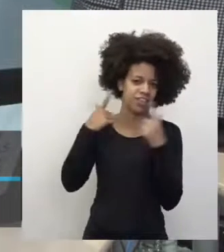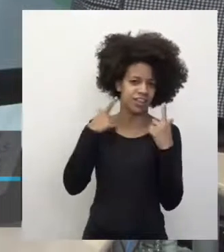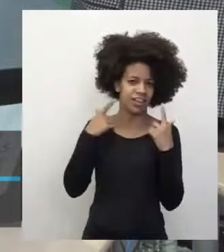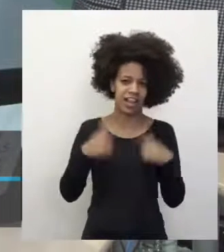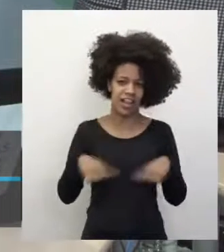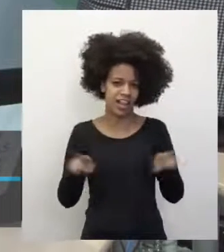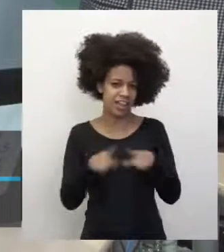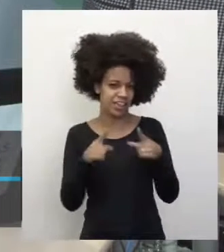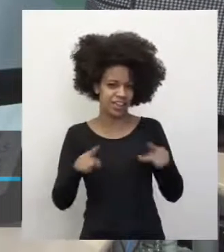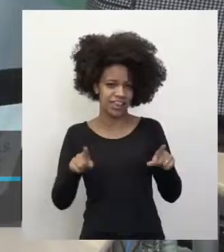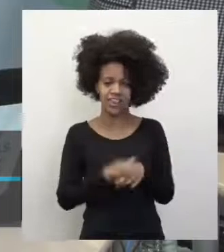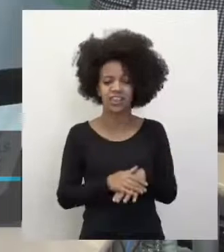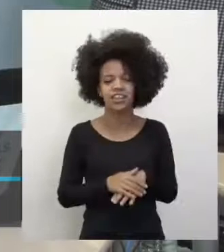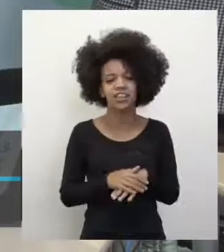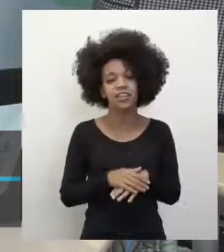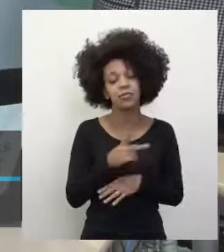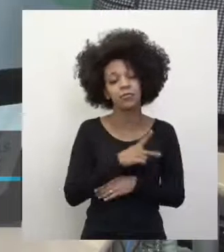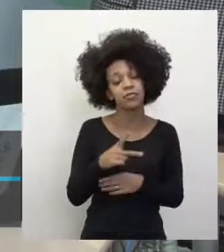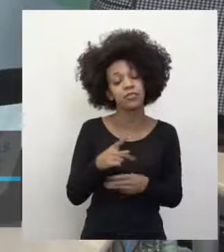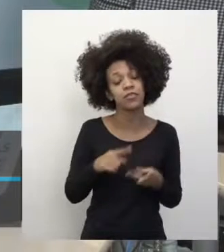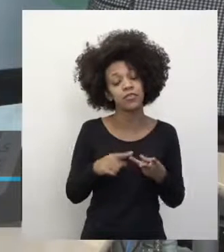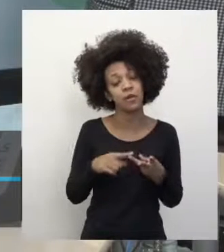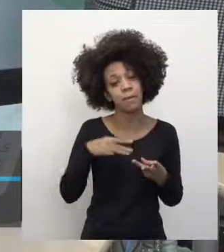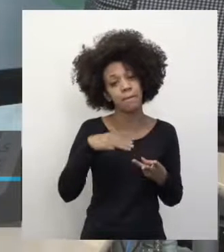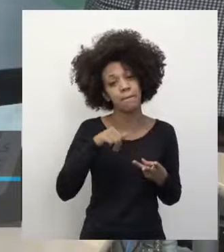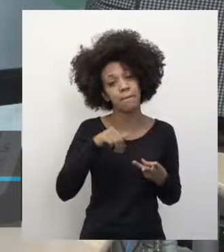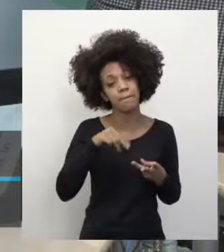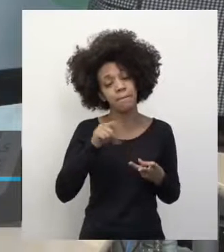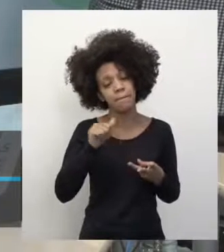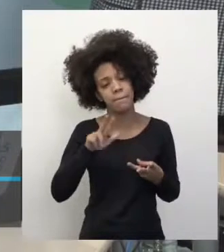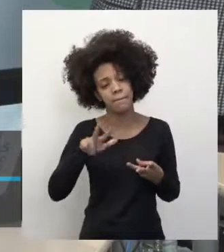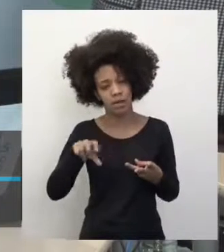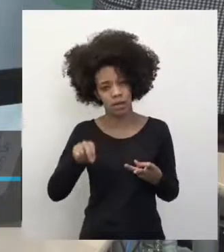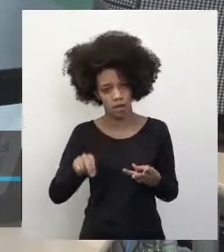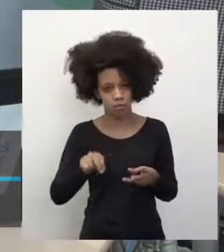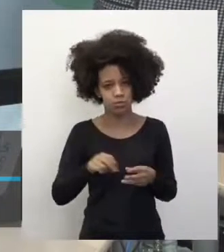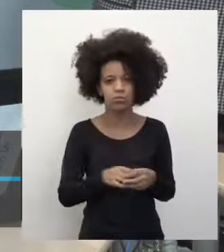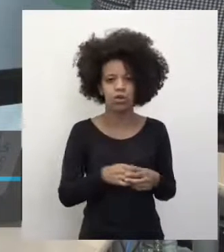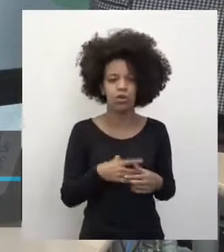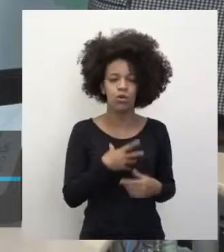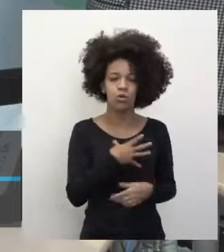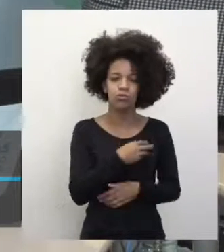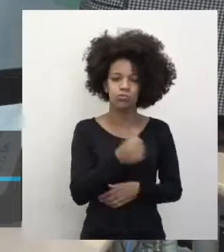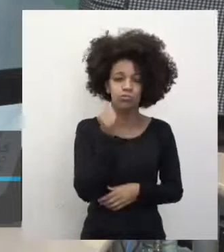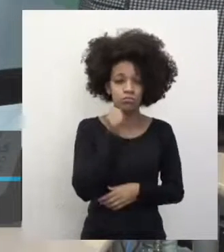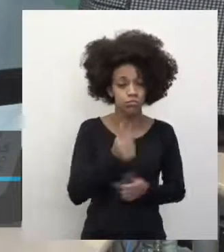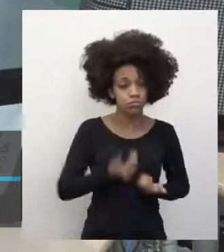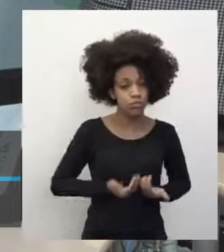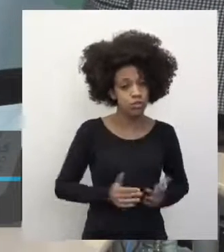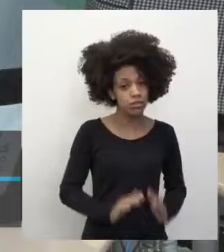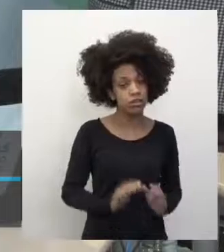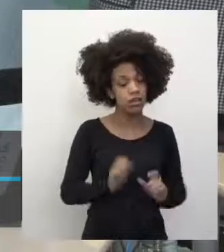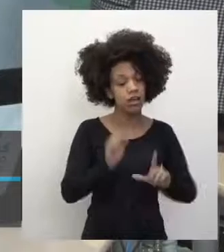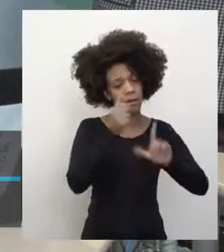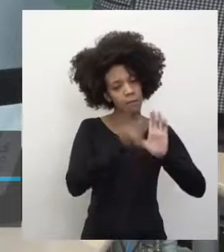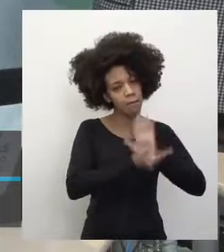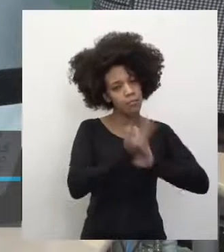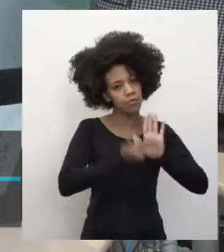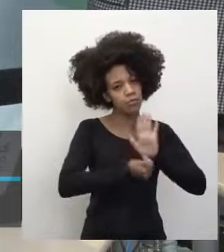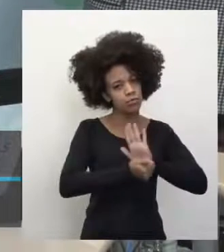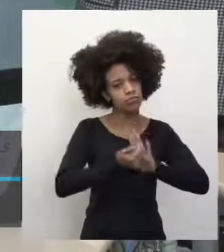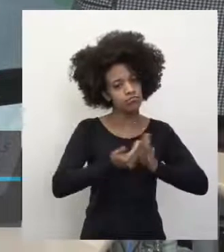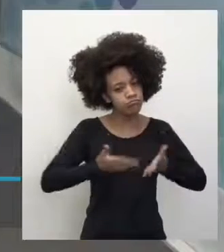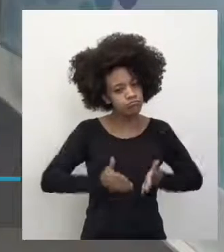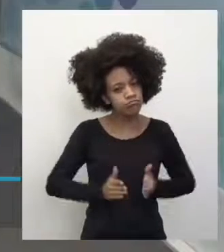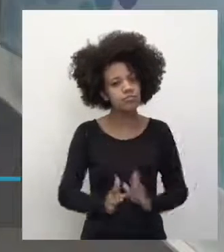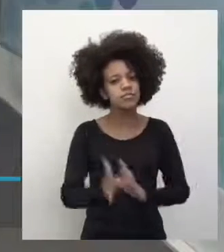é o que marca aqui. Professor Paulo, o nascimento das minhas filhas, pintura do Renascimento e por aí vai, Márcia.